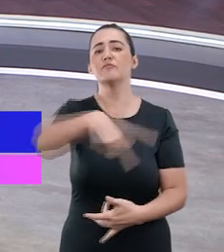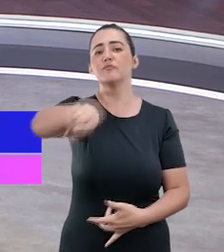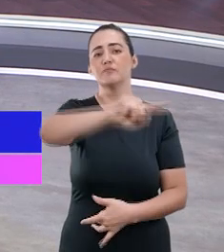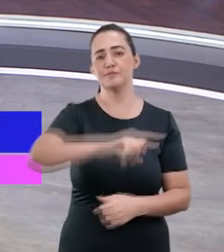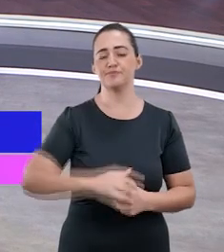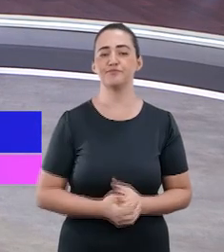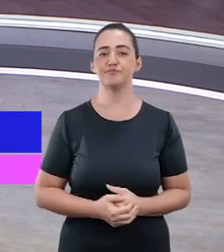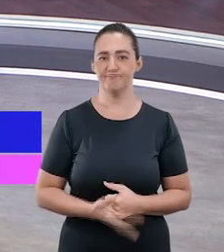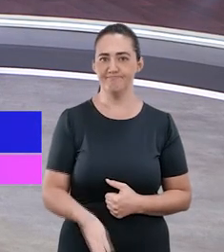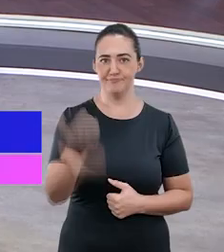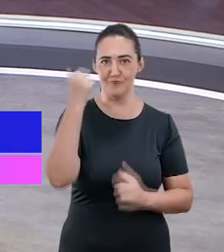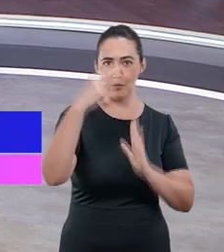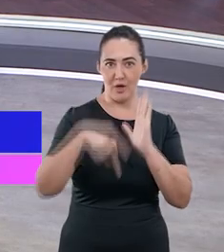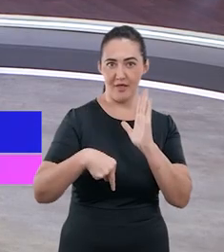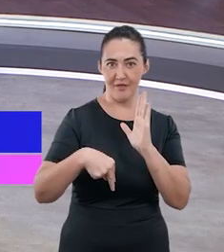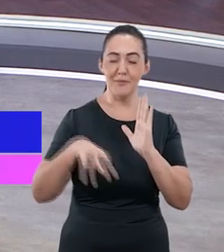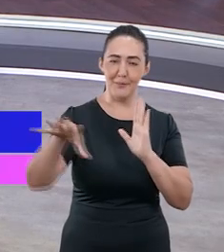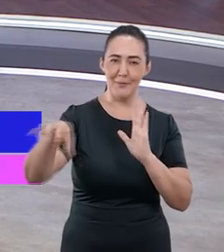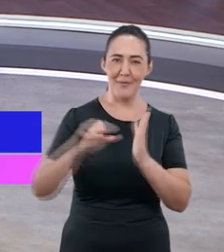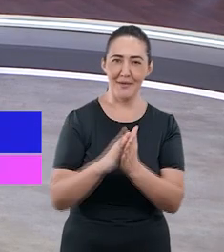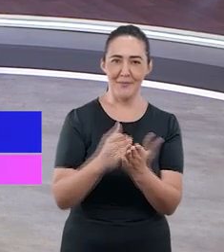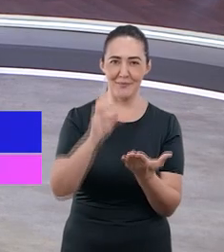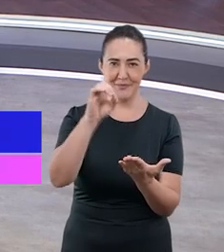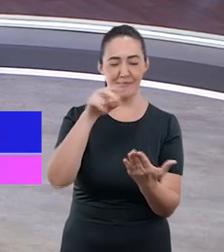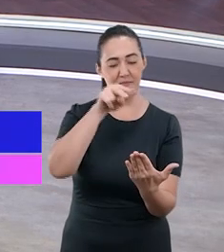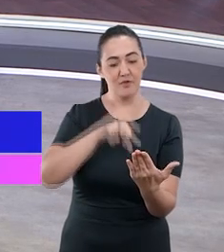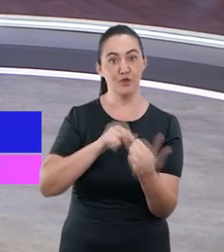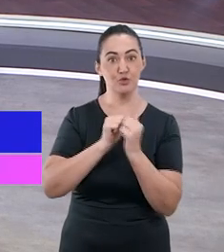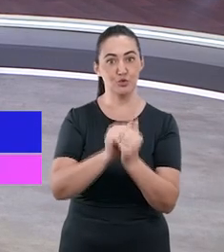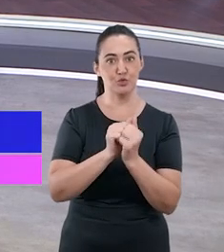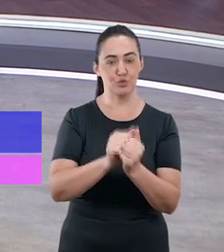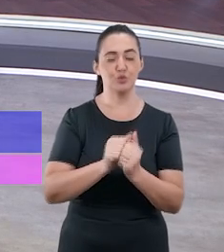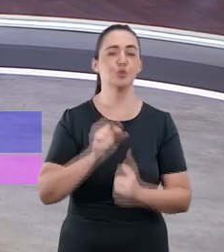Vamos juntos à Bíblia? Pega a sua palavra aí e venha comigo